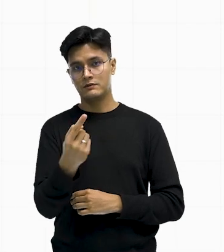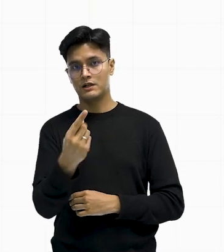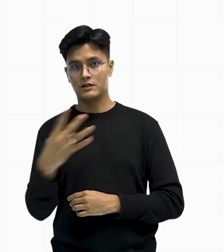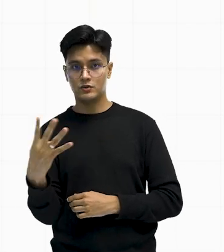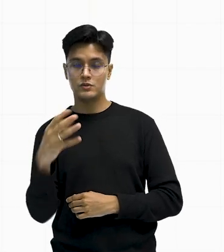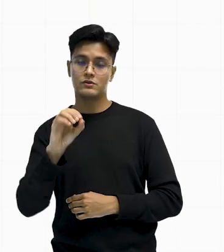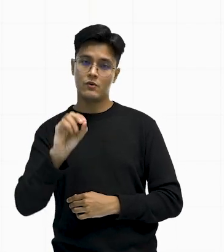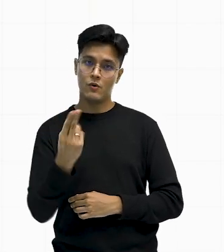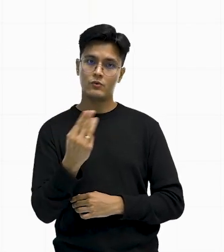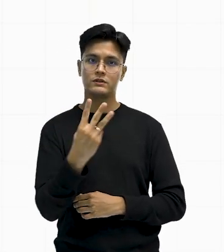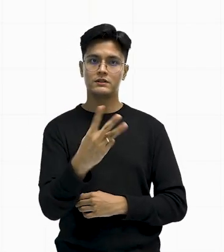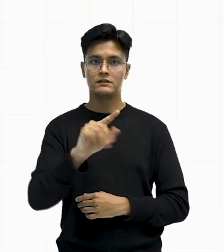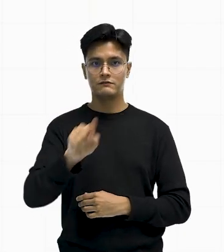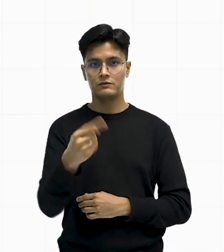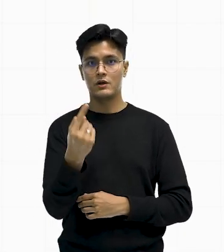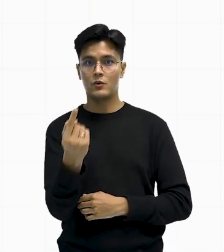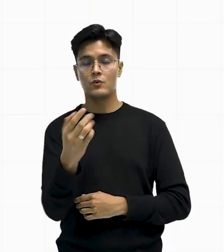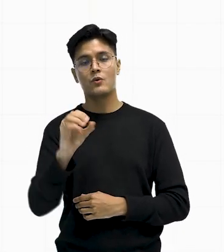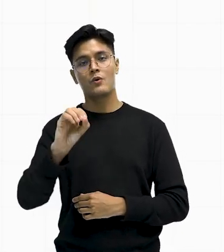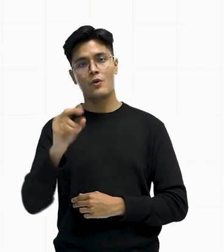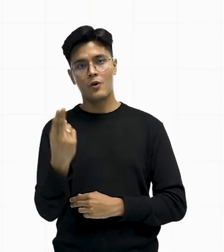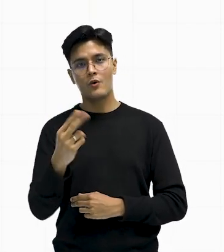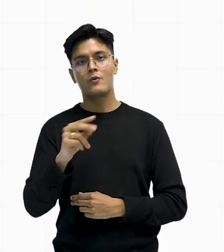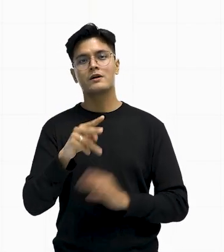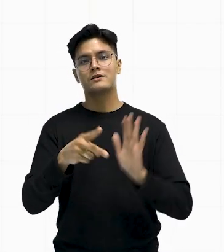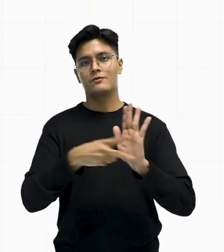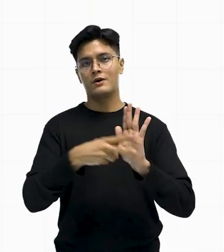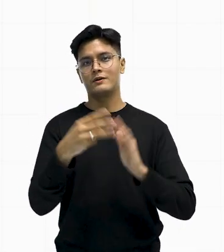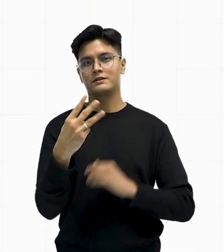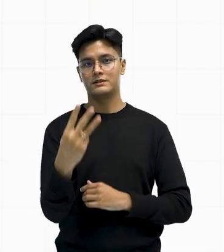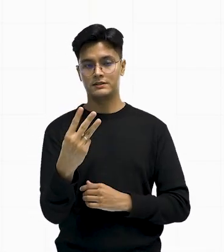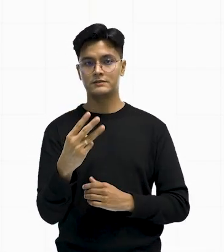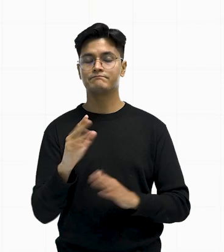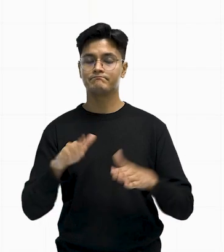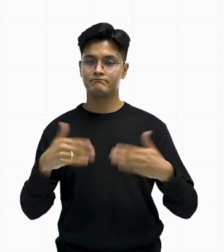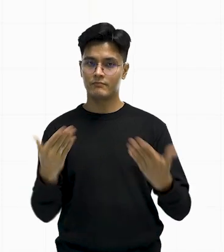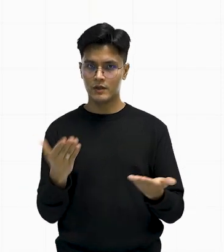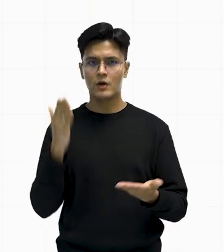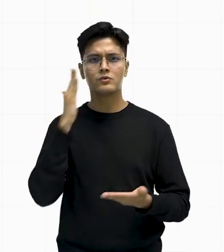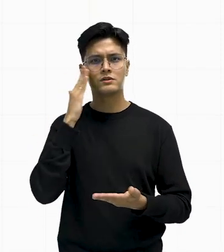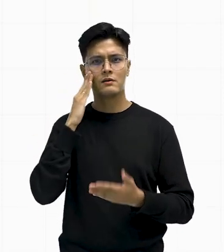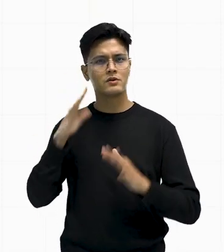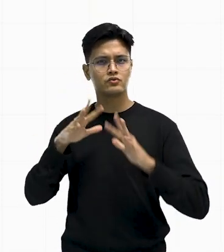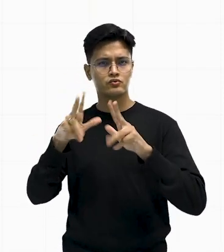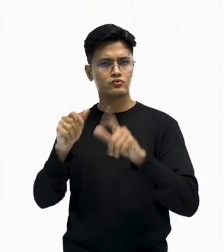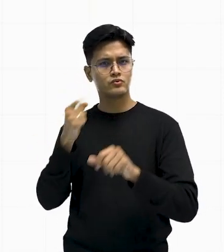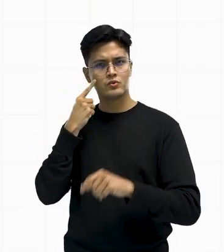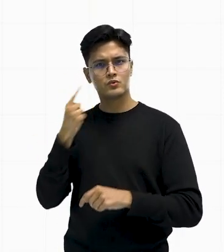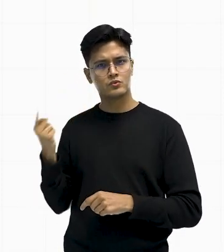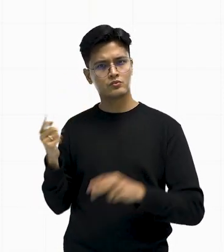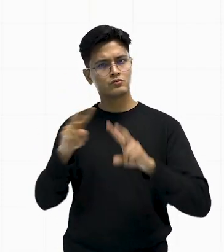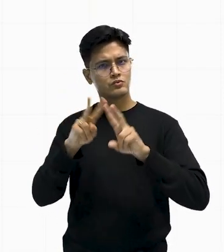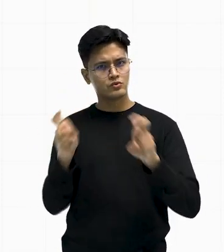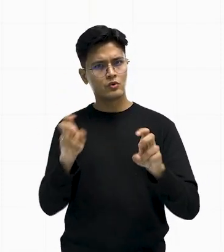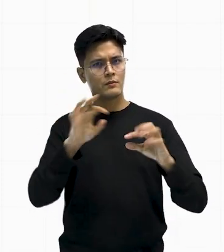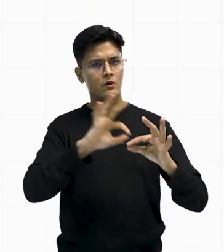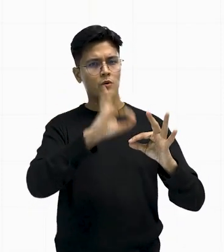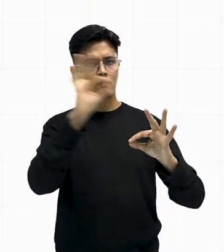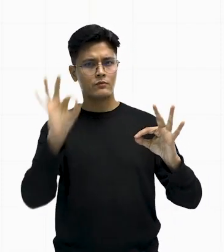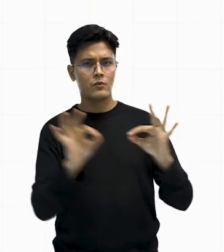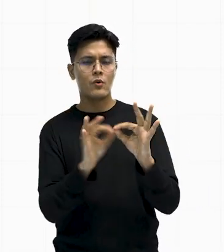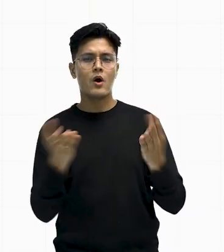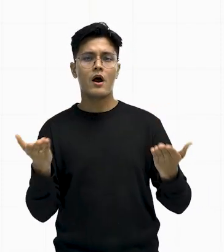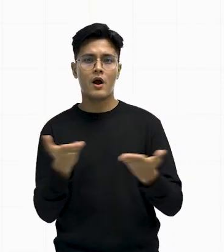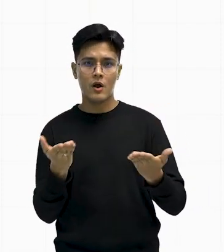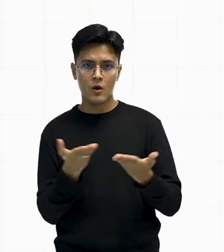também π igual a 3, beleza? Então, com todo esse conhecimento sobre o comprimento, vamos verificar então